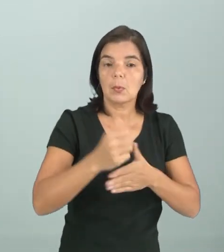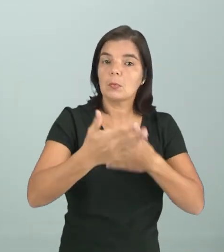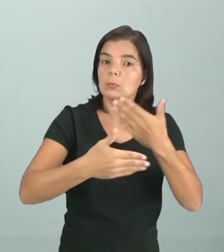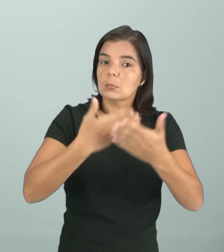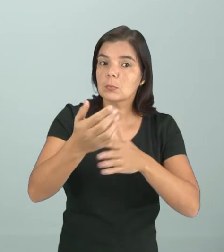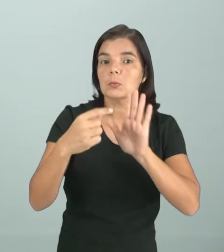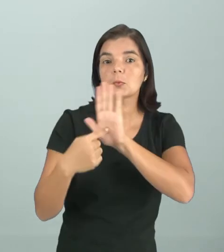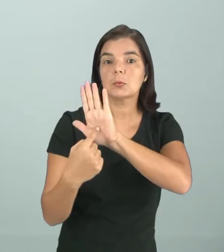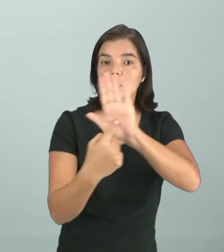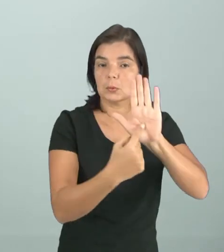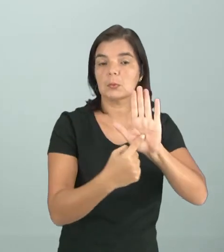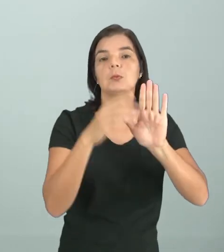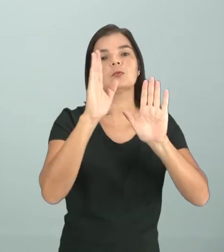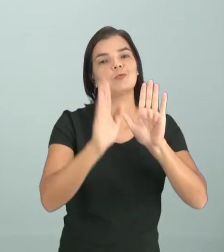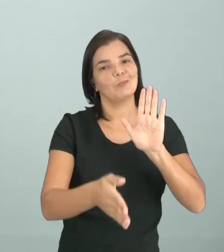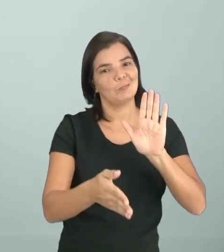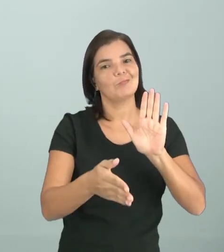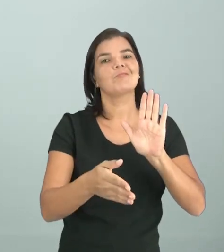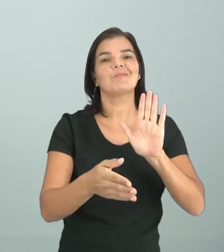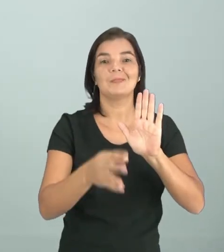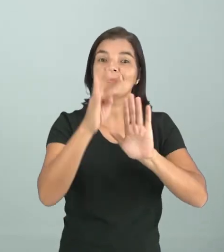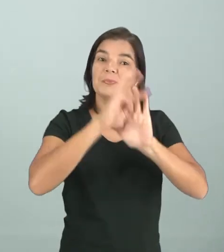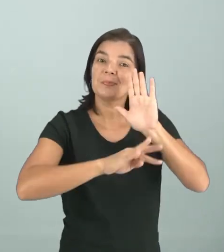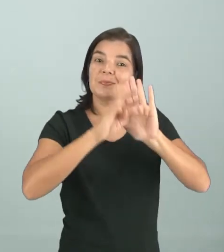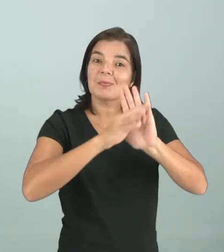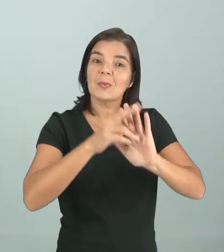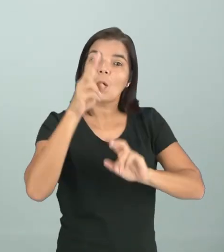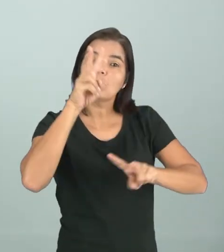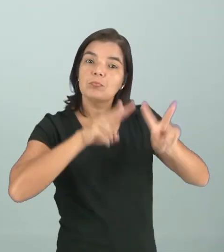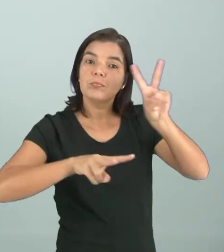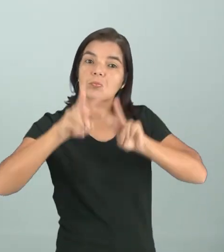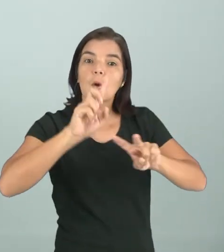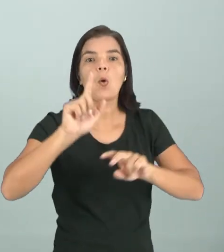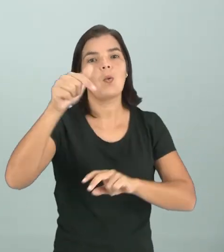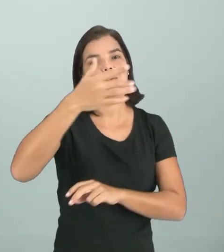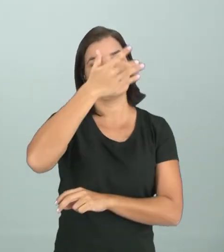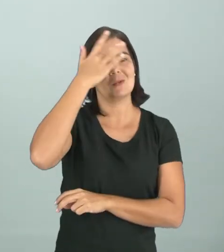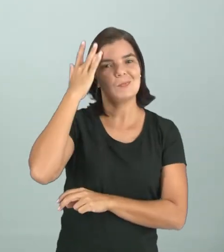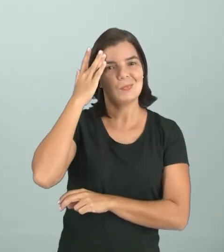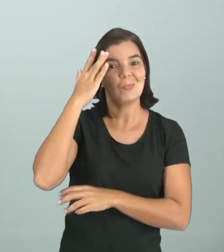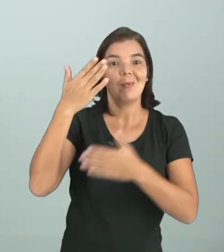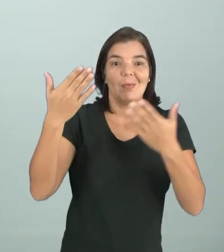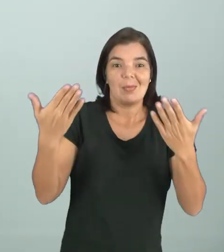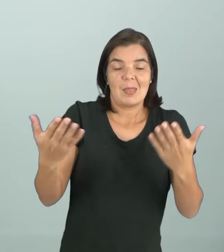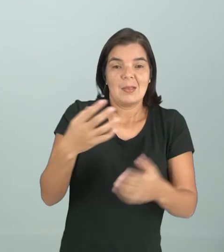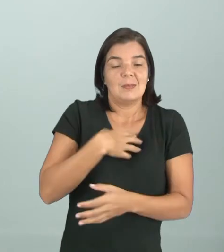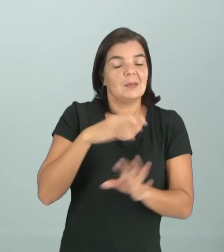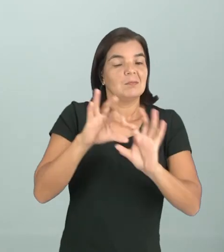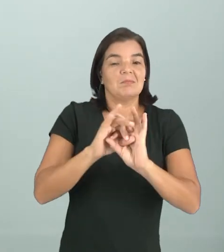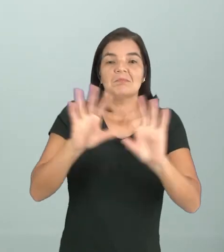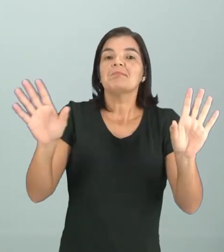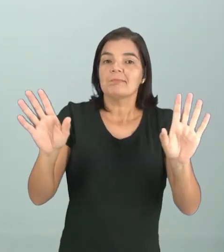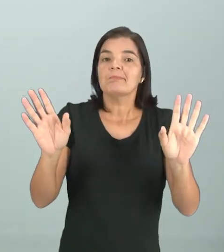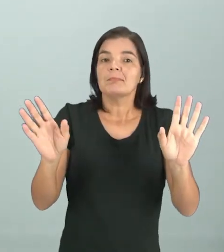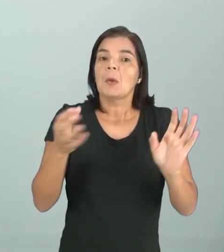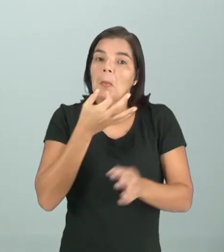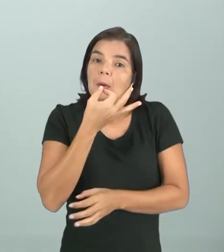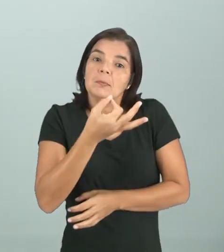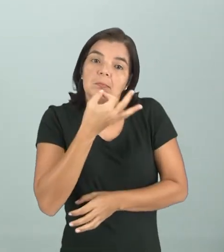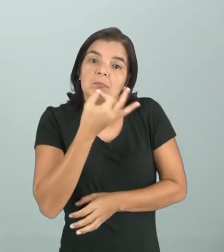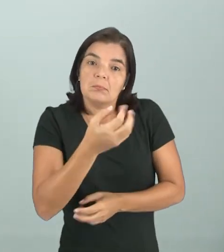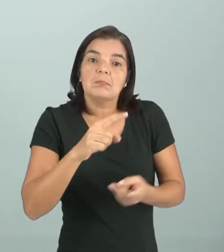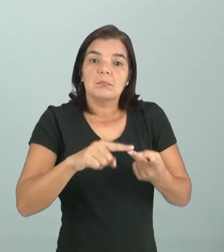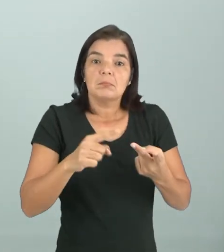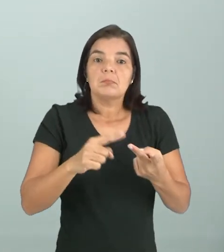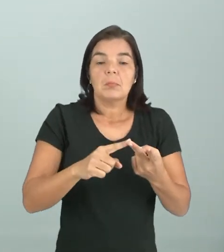nós publicamos, nós colocamos o nosso texto para visualização das outras pessoas. Então, elas se sentem à vontade, sim, para comentar,